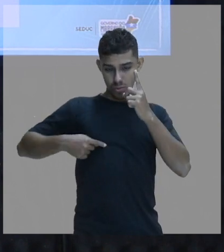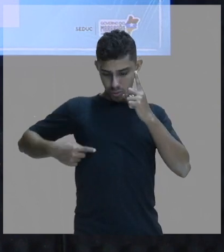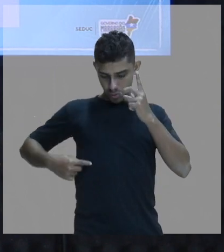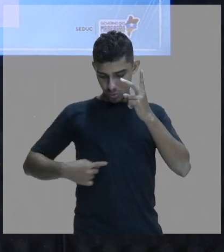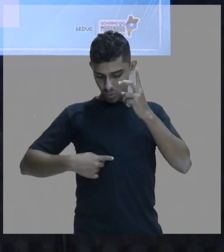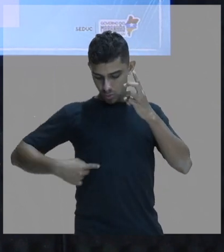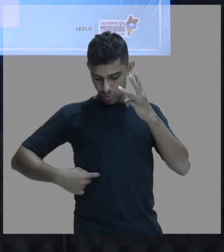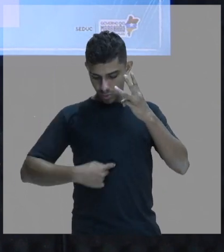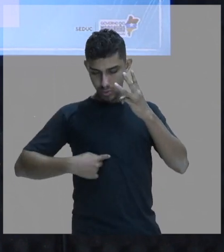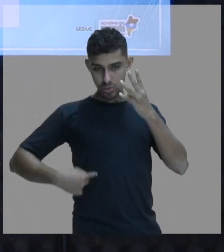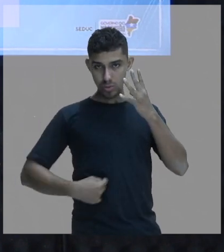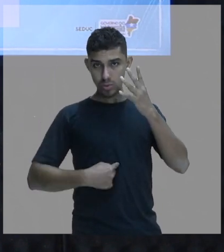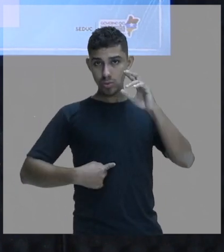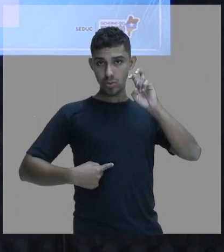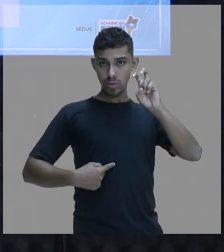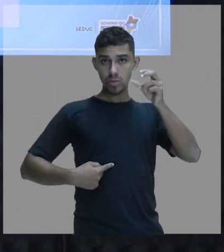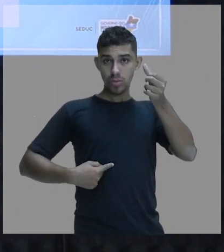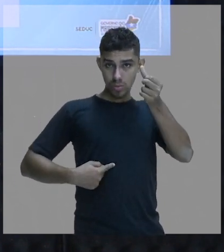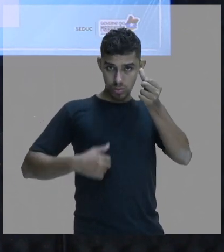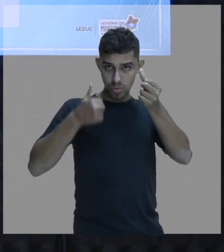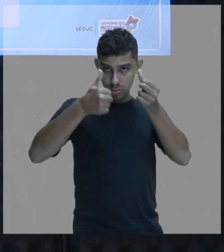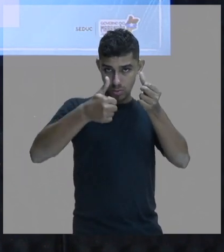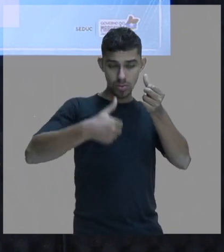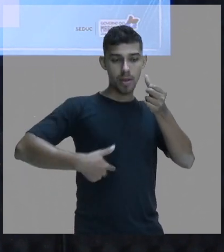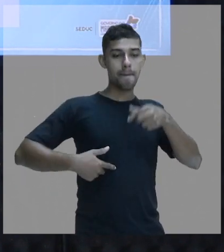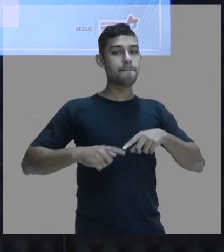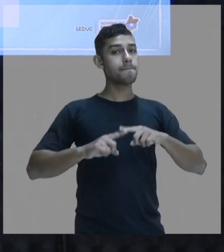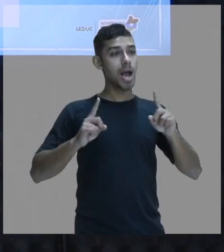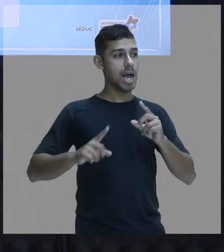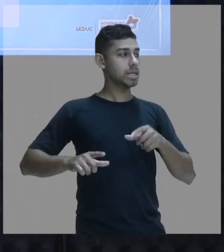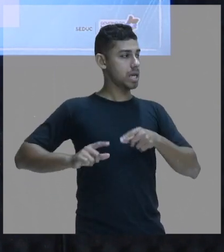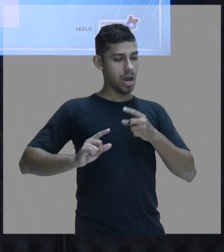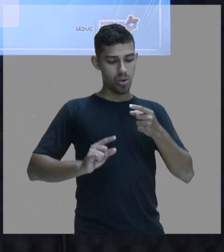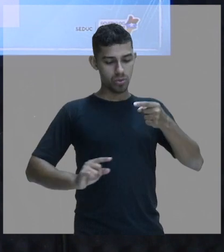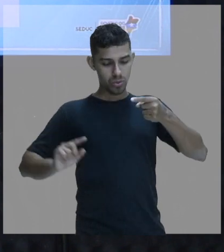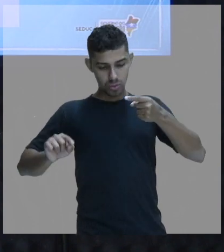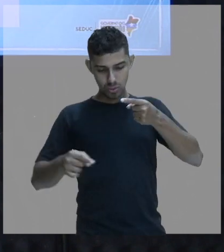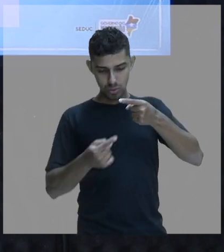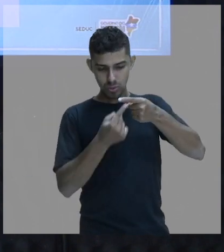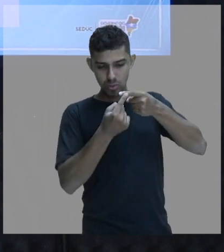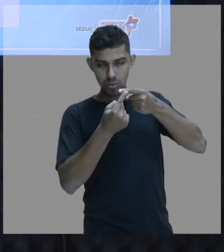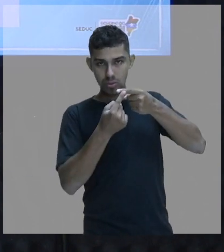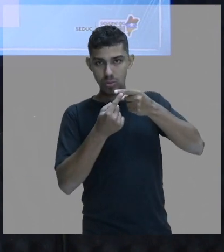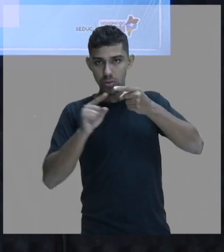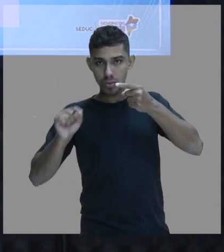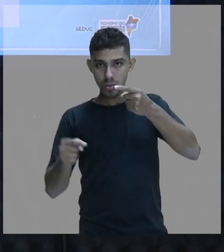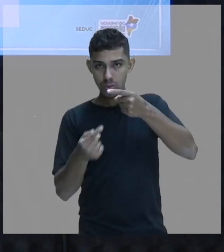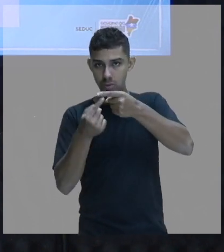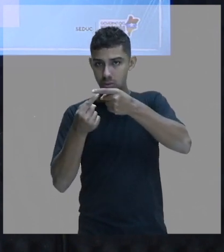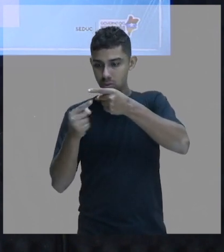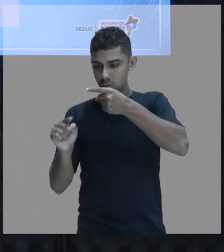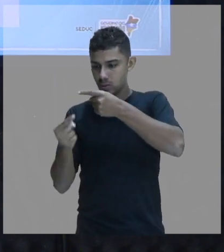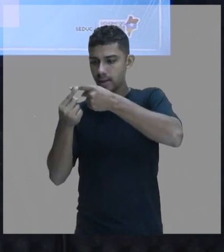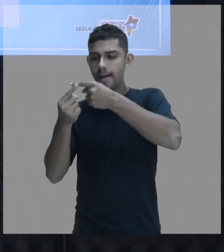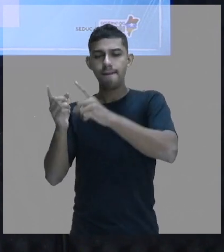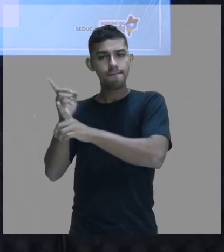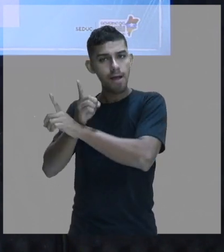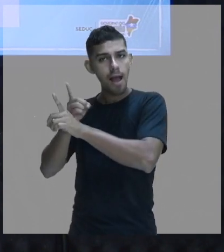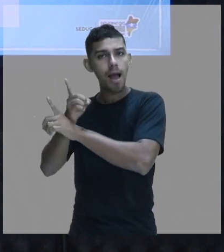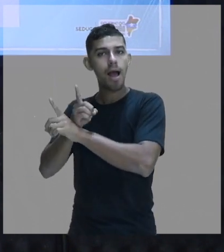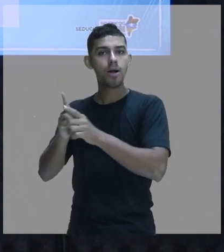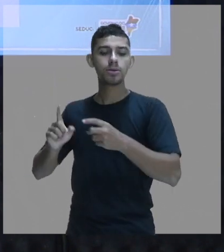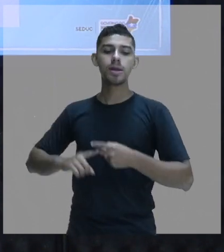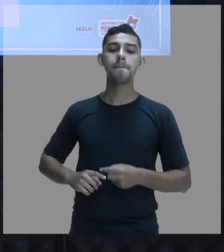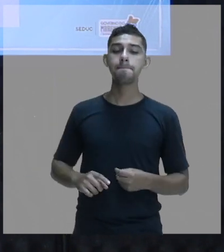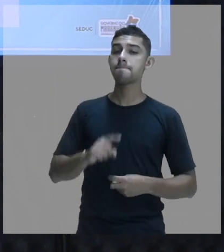aqui, ó, elas não se conectam diretamente ao externo. Então, elas são conhecidas como costelas falsas. Daí, nós temos